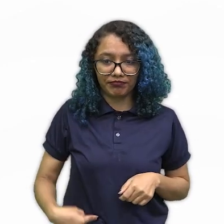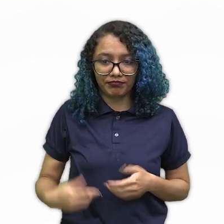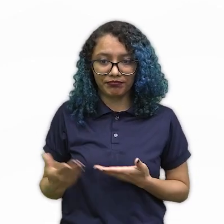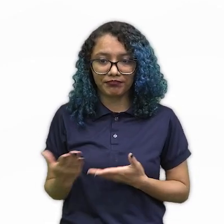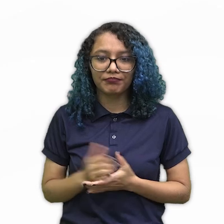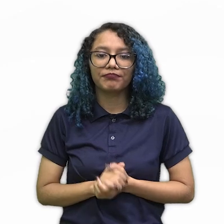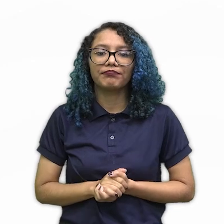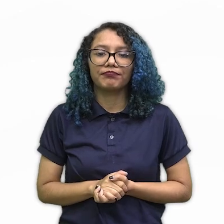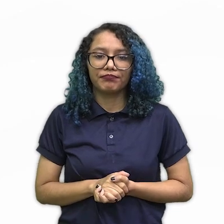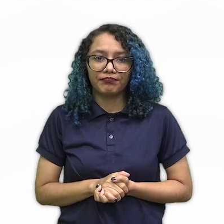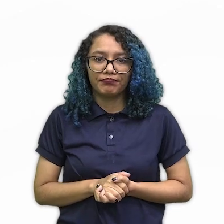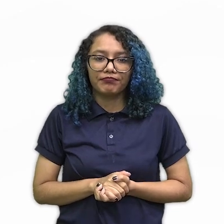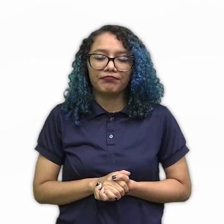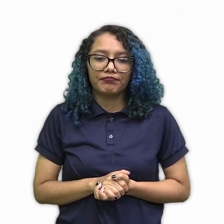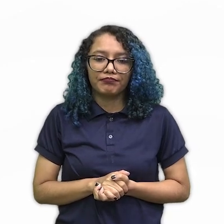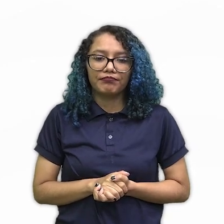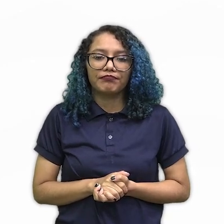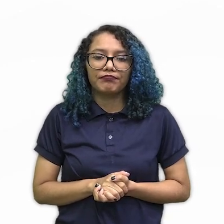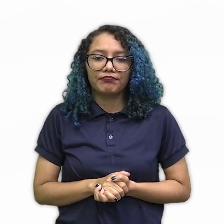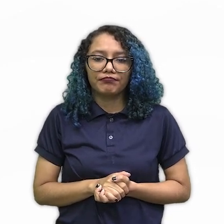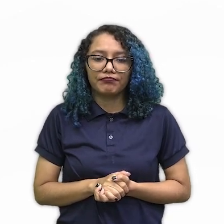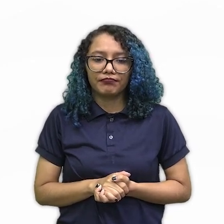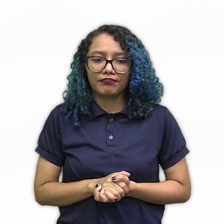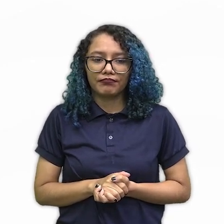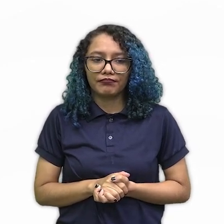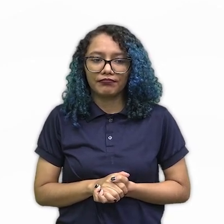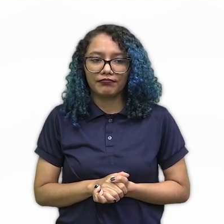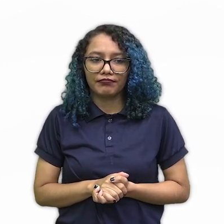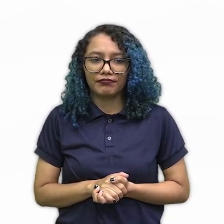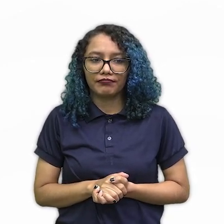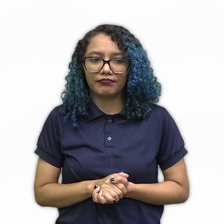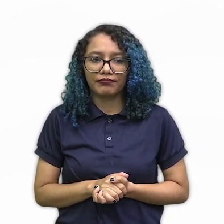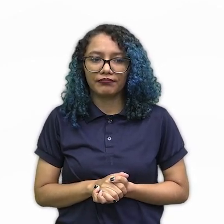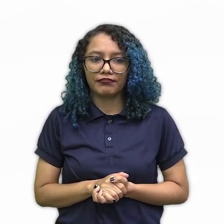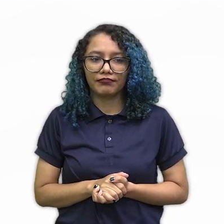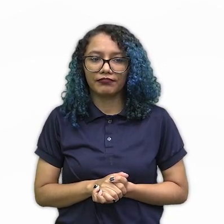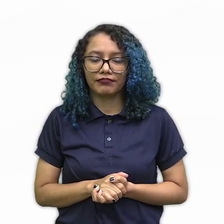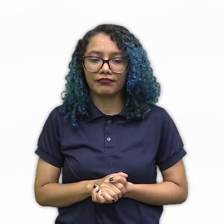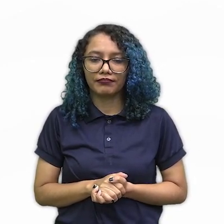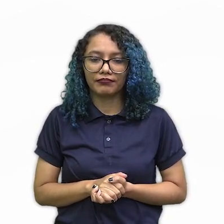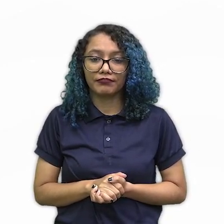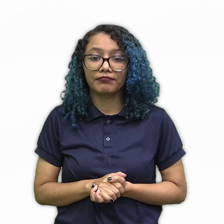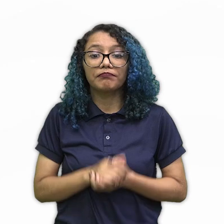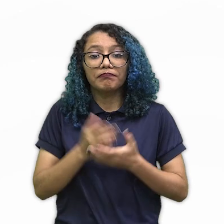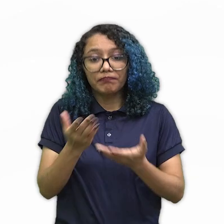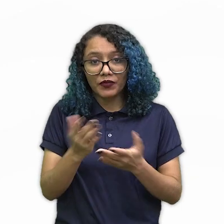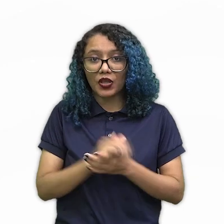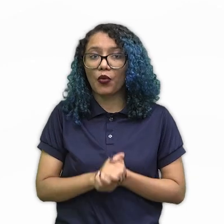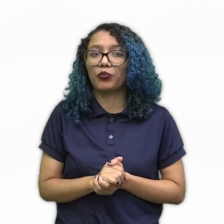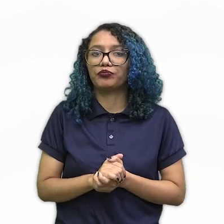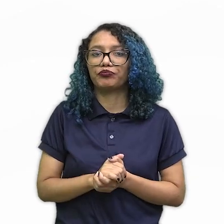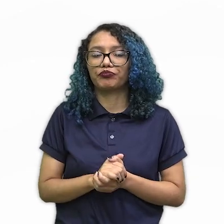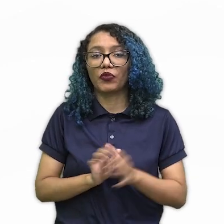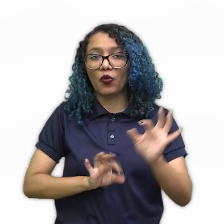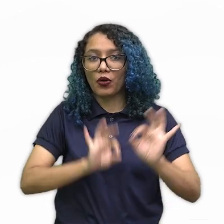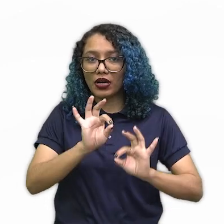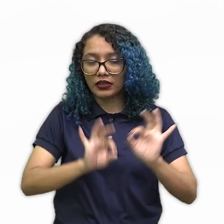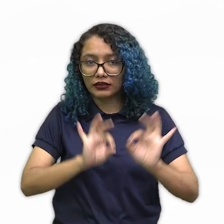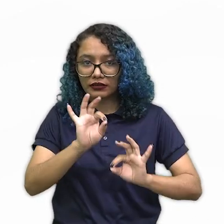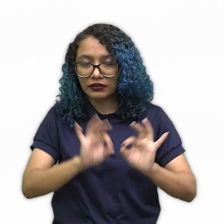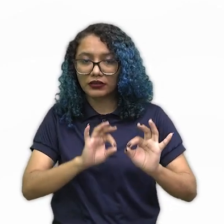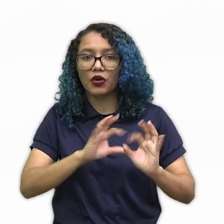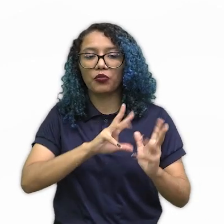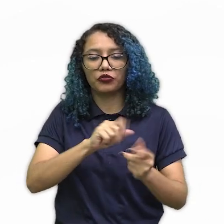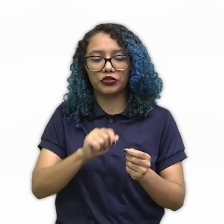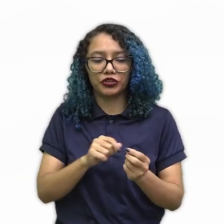tem a questão da China. Com o fim da ordem geopolítica mundial bipolar,